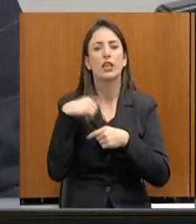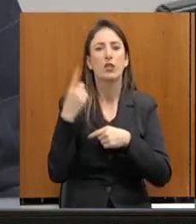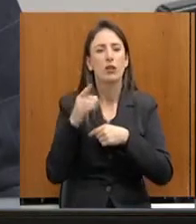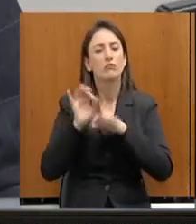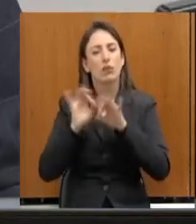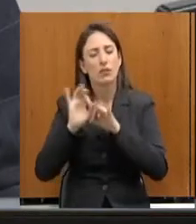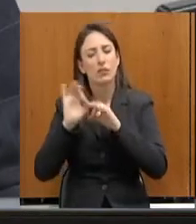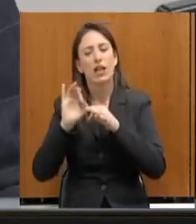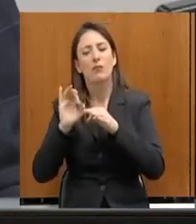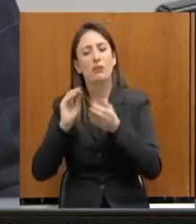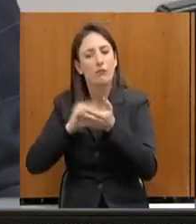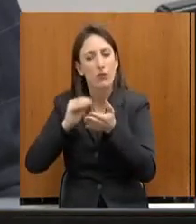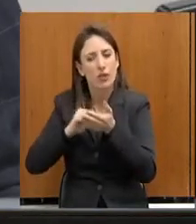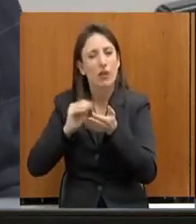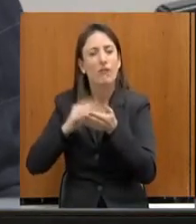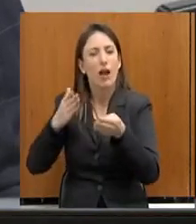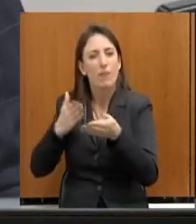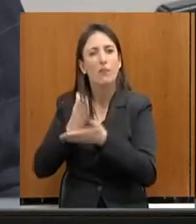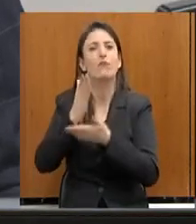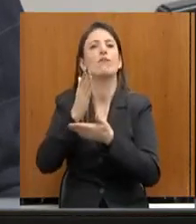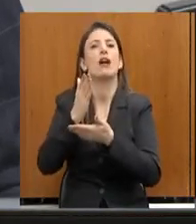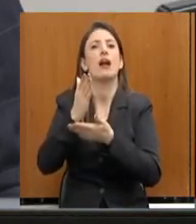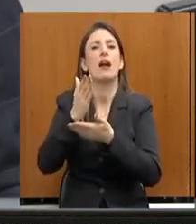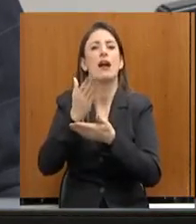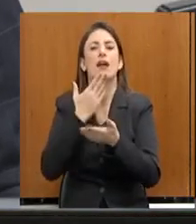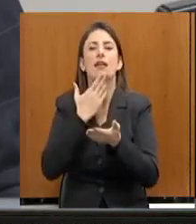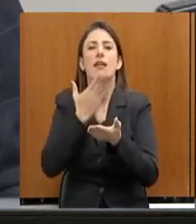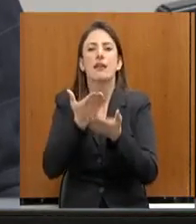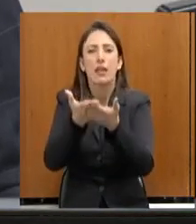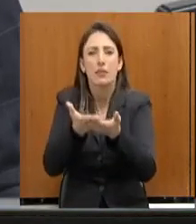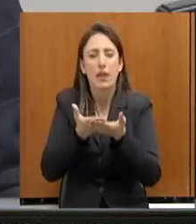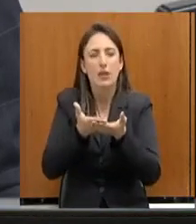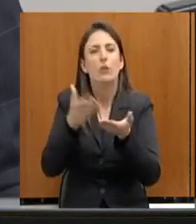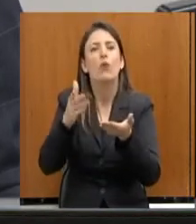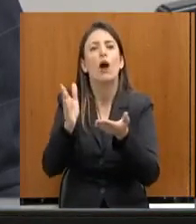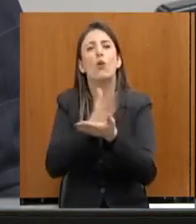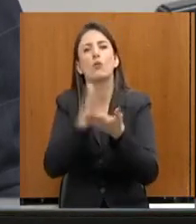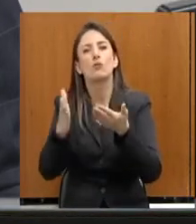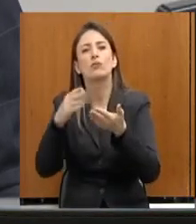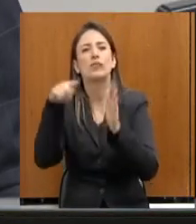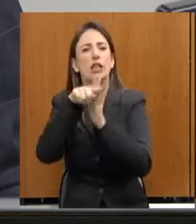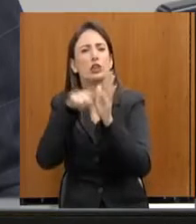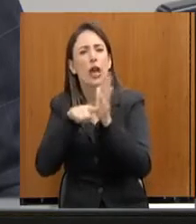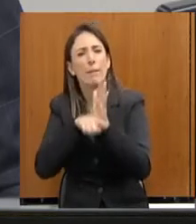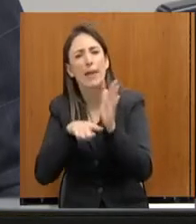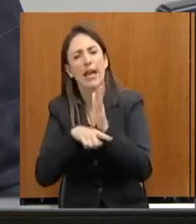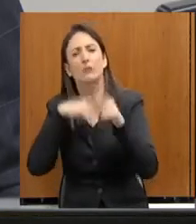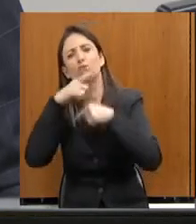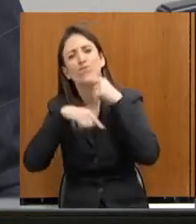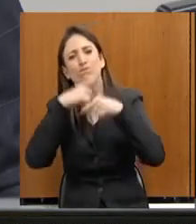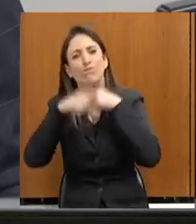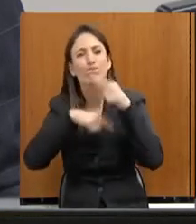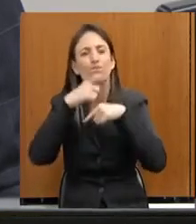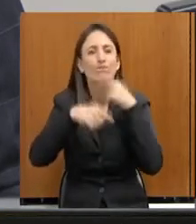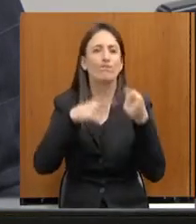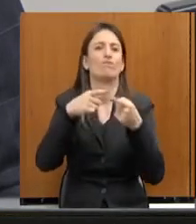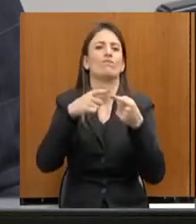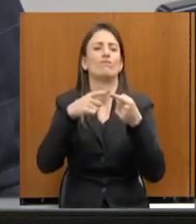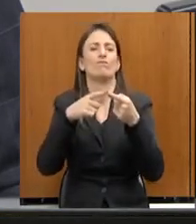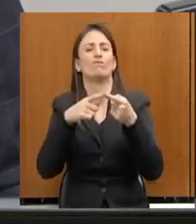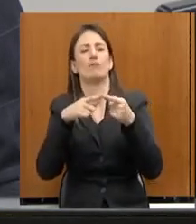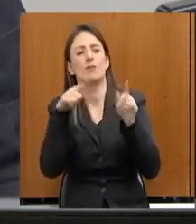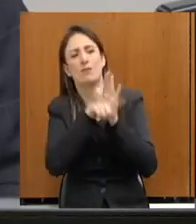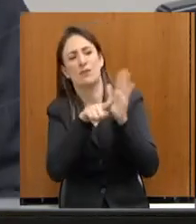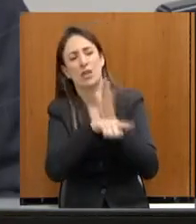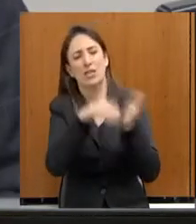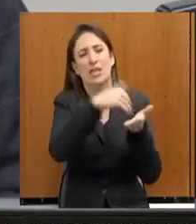pudéssemos aprovaram um requerimento aqui com alguns questionamentos em relação à secretaria de estado de Meio Ambiente sobre o Rodoanel E aí